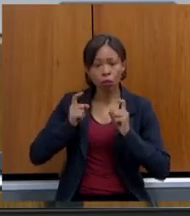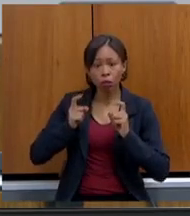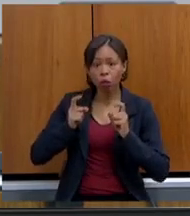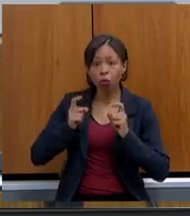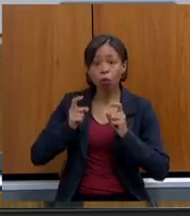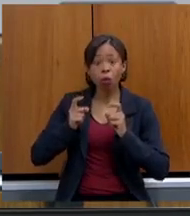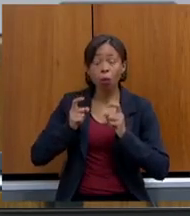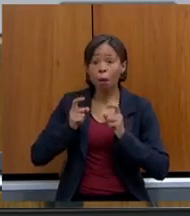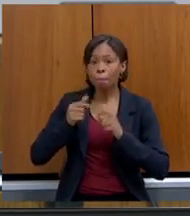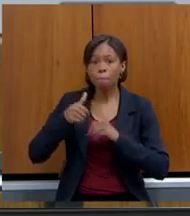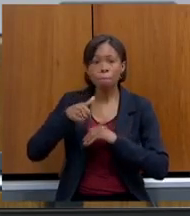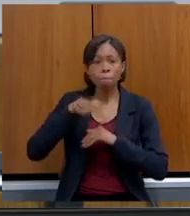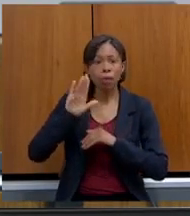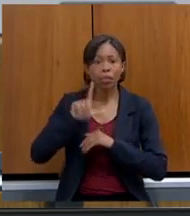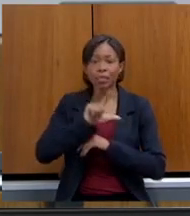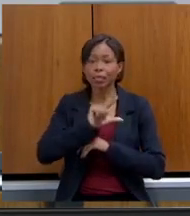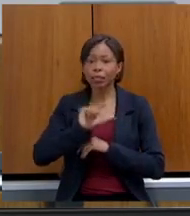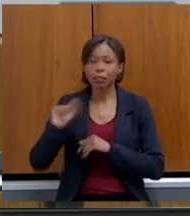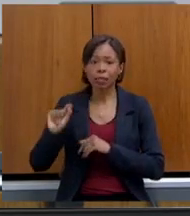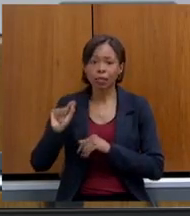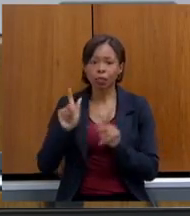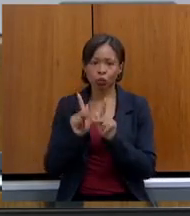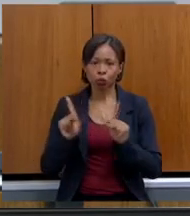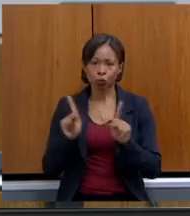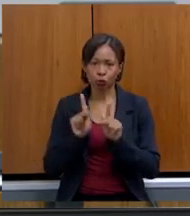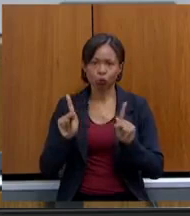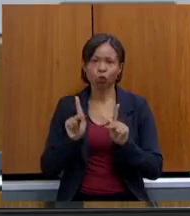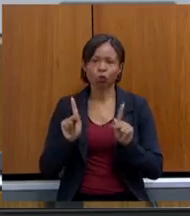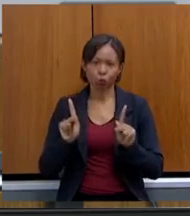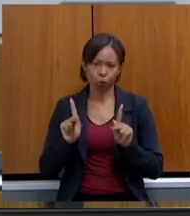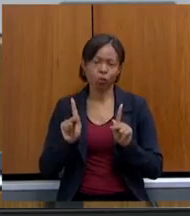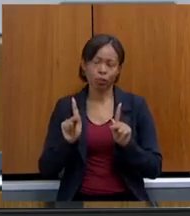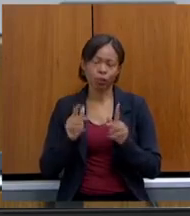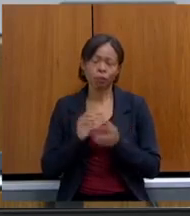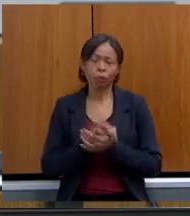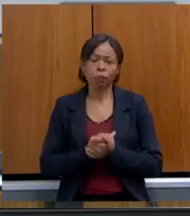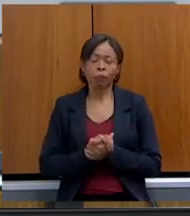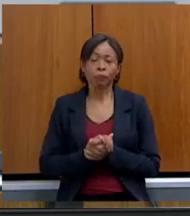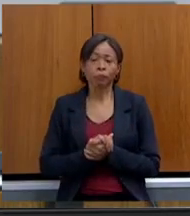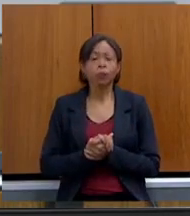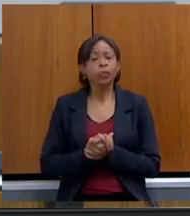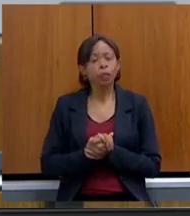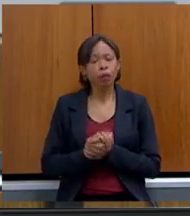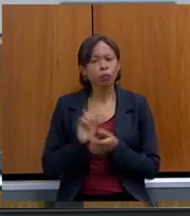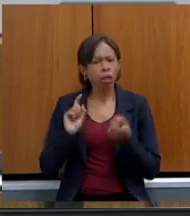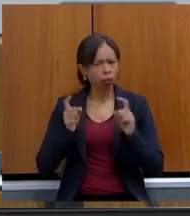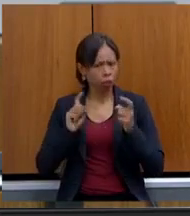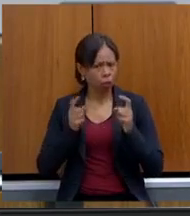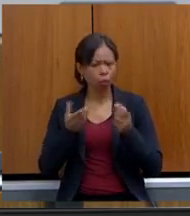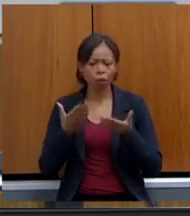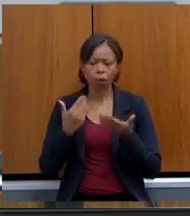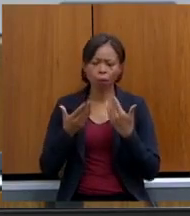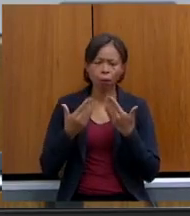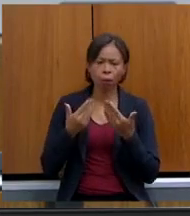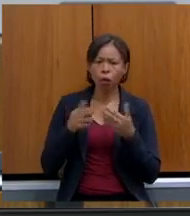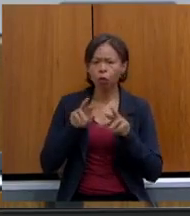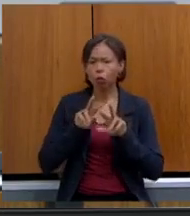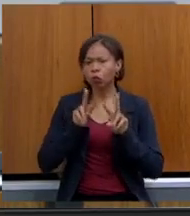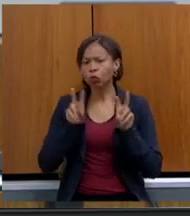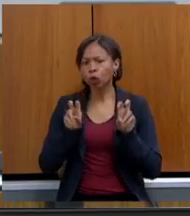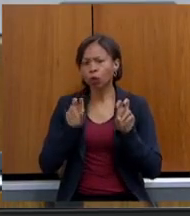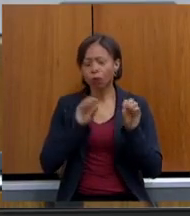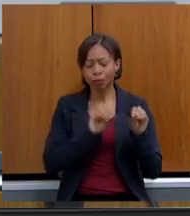professores né porque a ferramenta virtual tem uma limitação e nessa reunião a gente tratou sobre a remoção